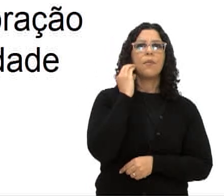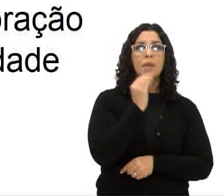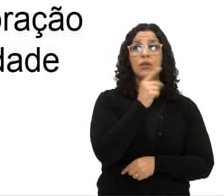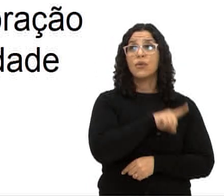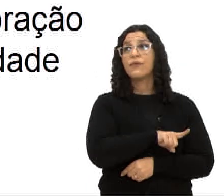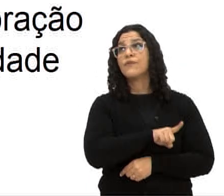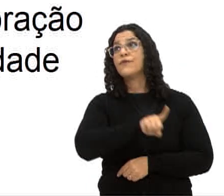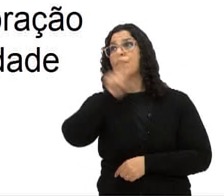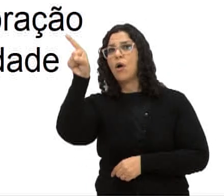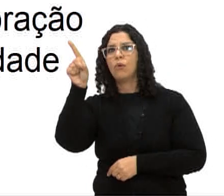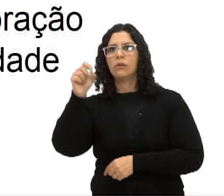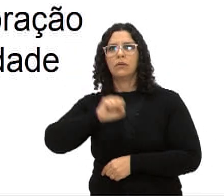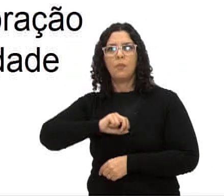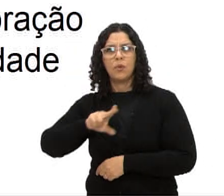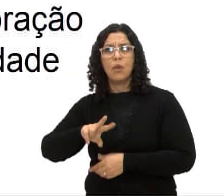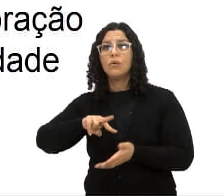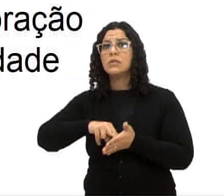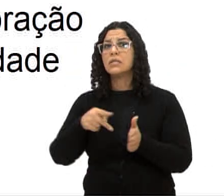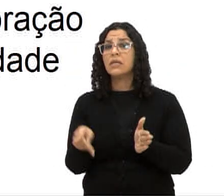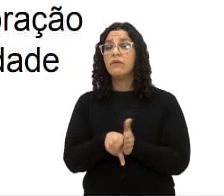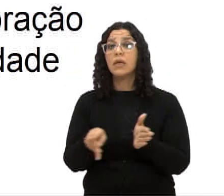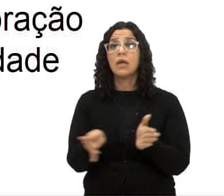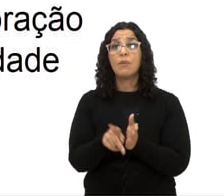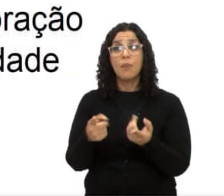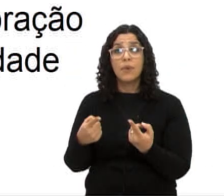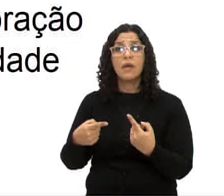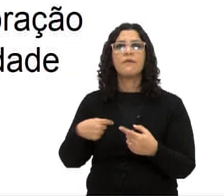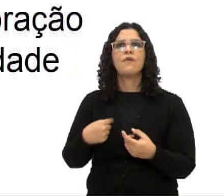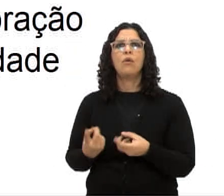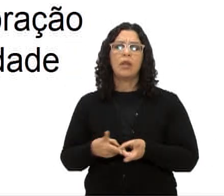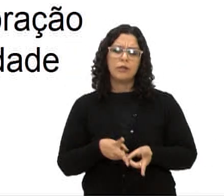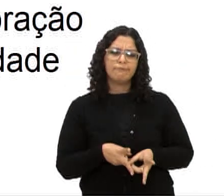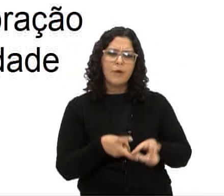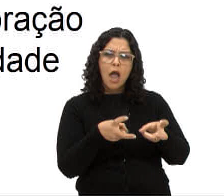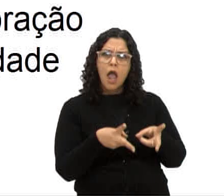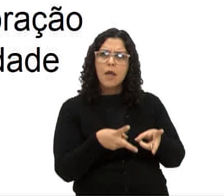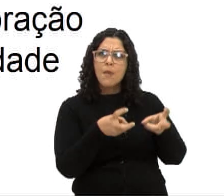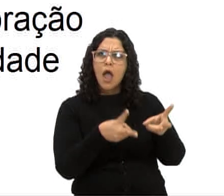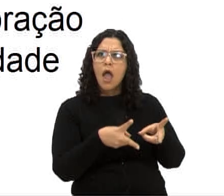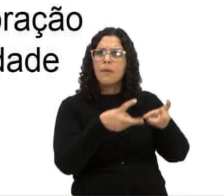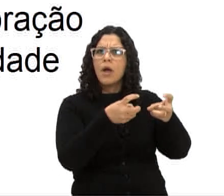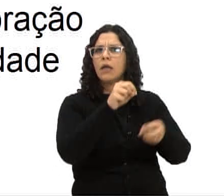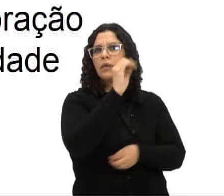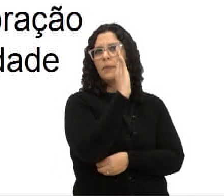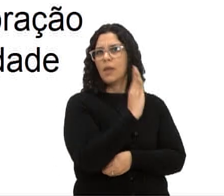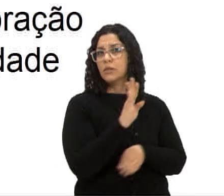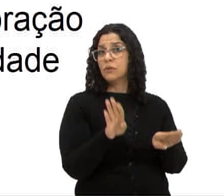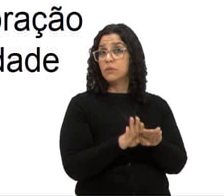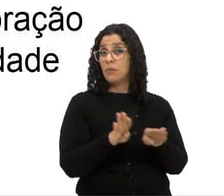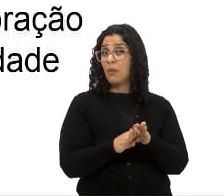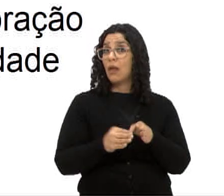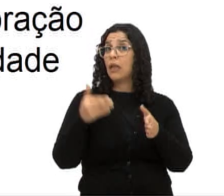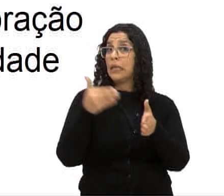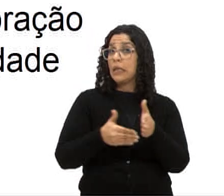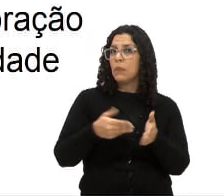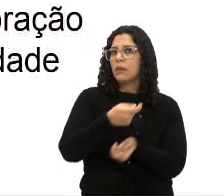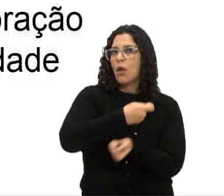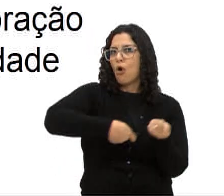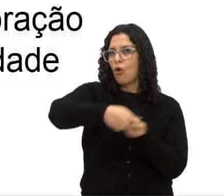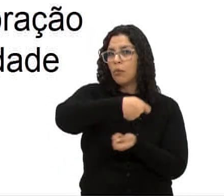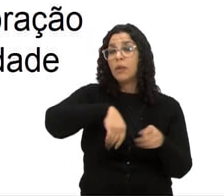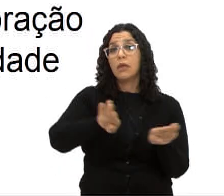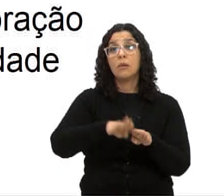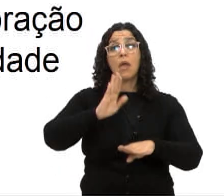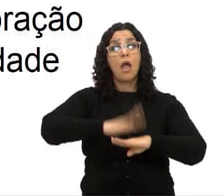portuguesa significaria um retorno, uma volta da exploração portuguesa sobre o país, restringindo liberdade econômica